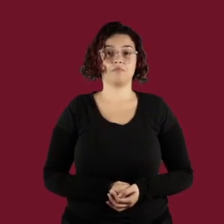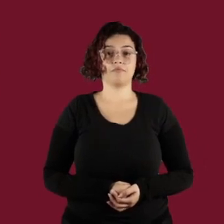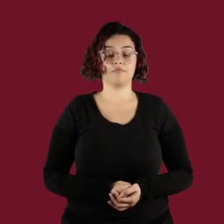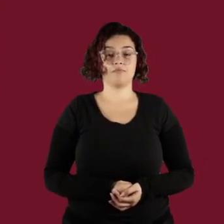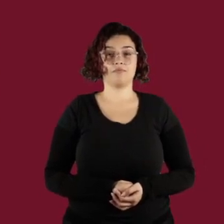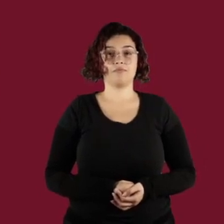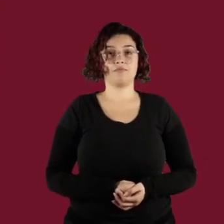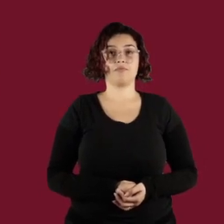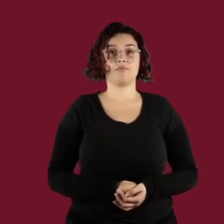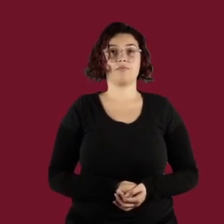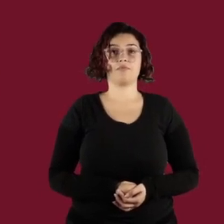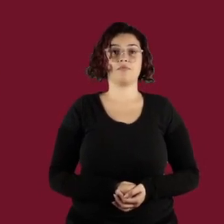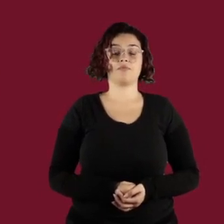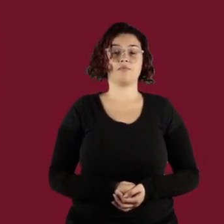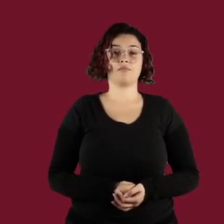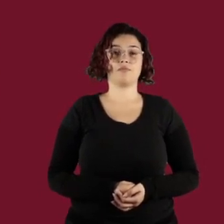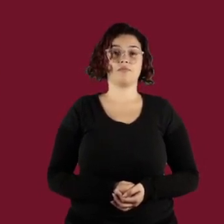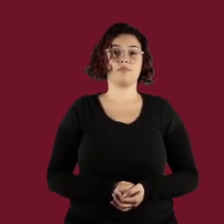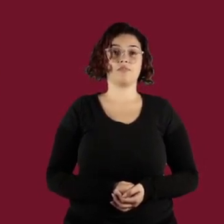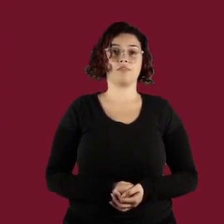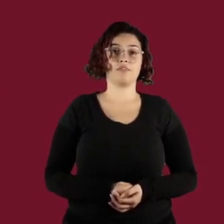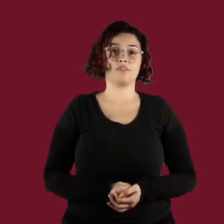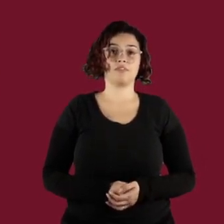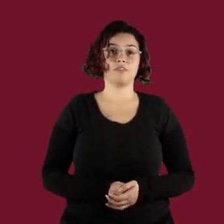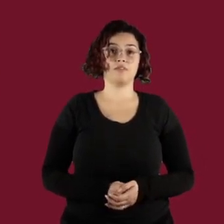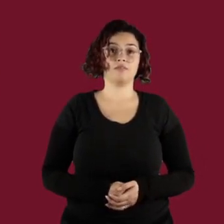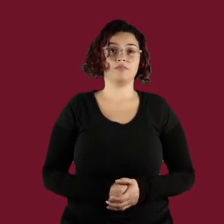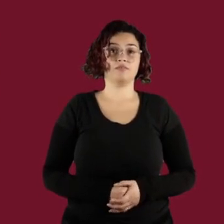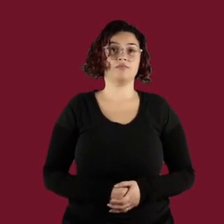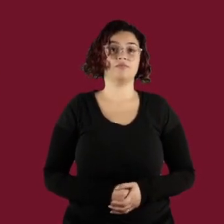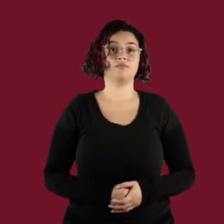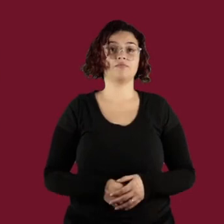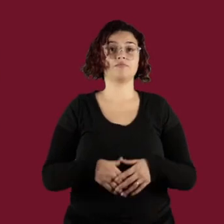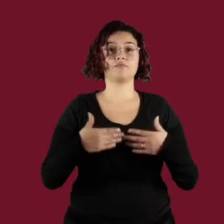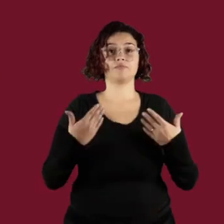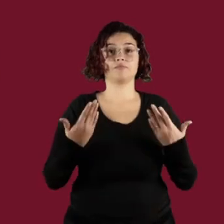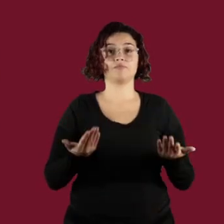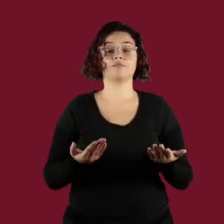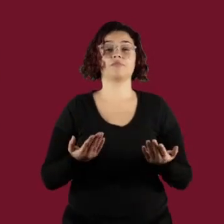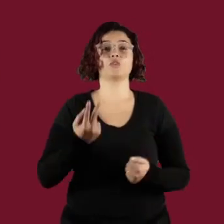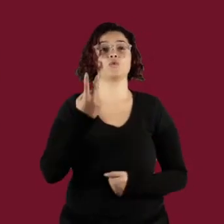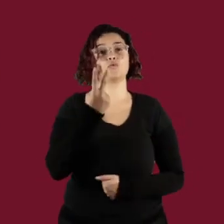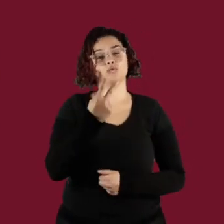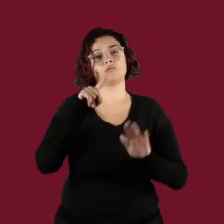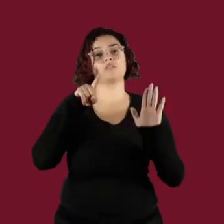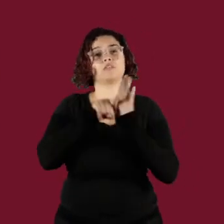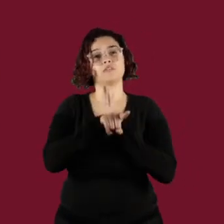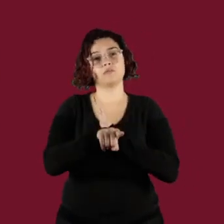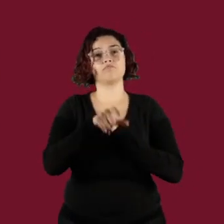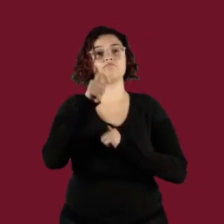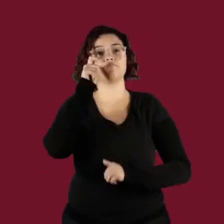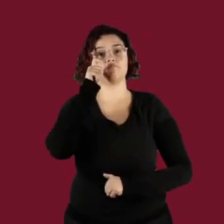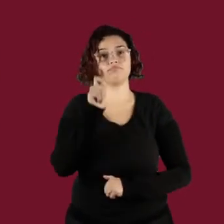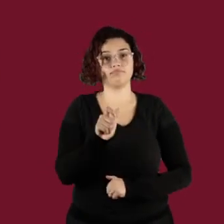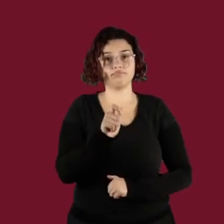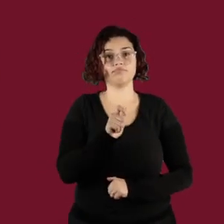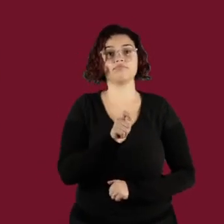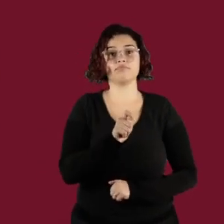Isso mesmo, na ONU News, Francis, muito obrigada por perguntar. Inclusive, duas perguntas interessantes. Uma vez, trabalhando na revista Manchete,